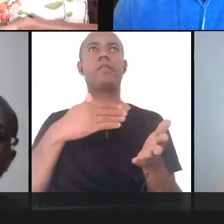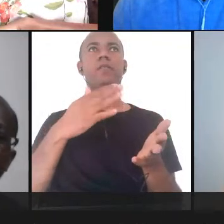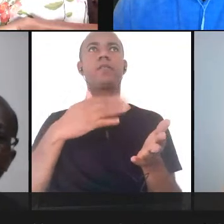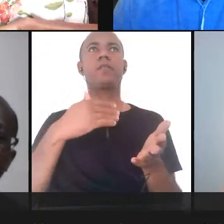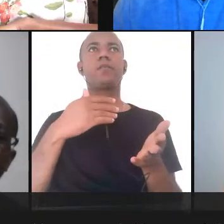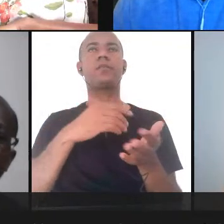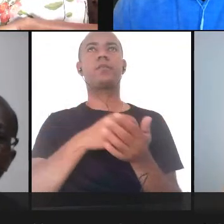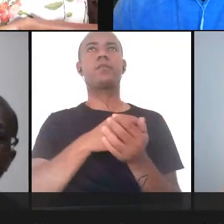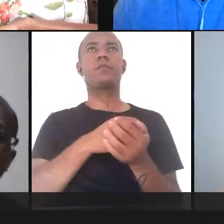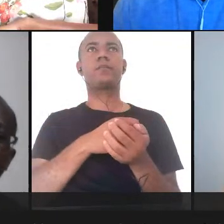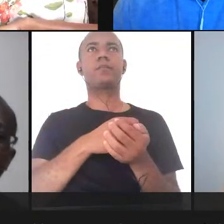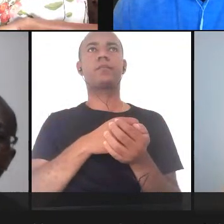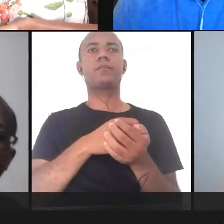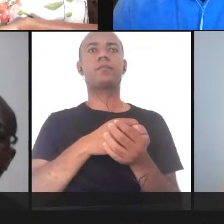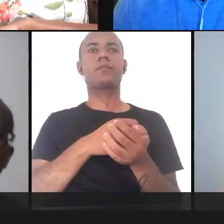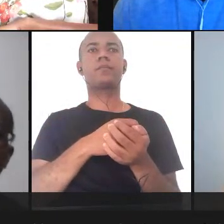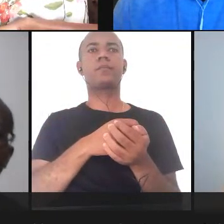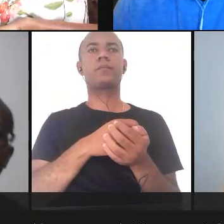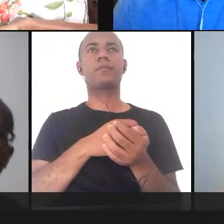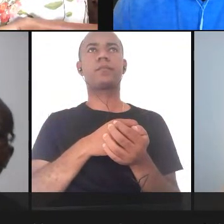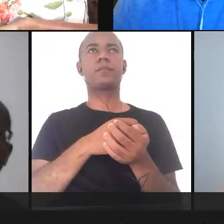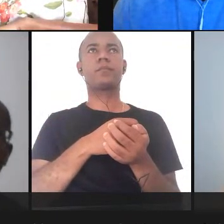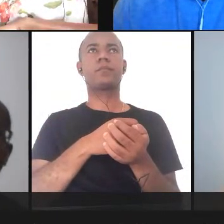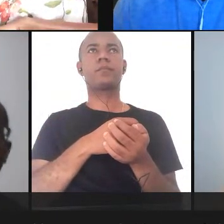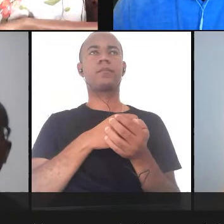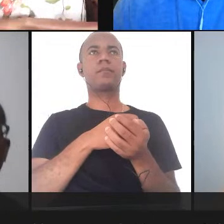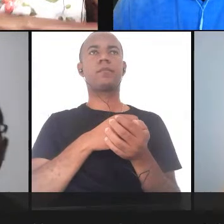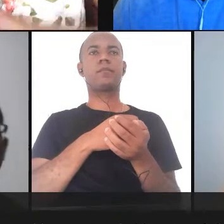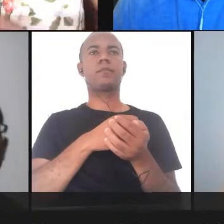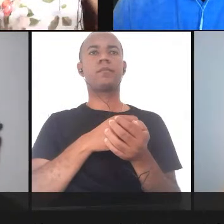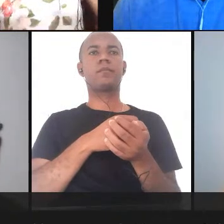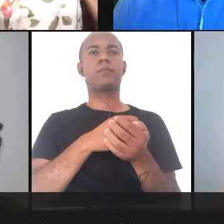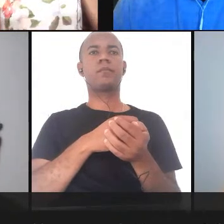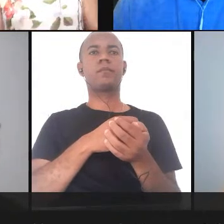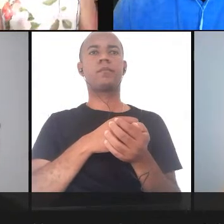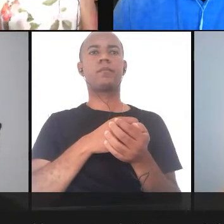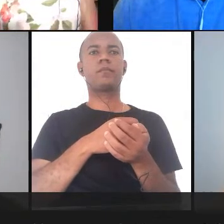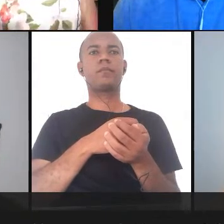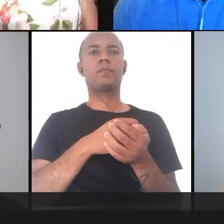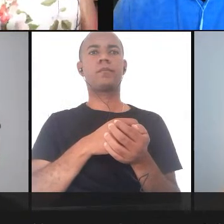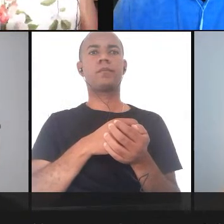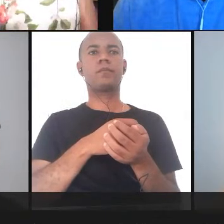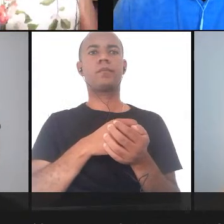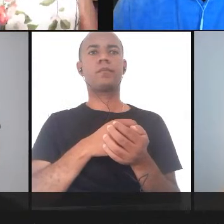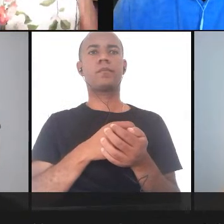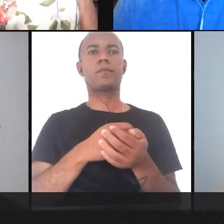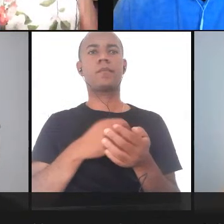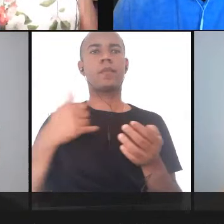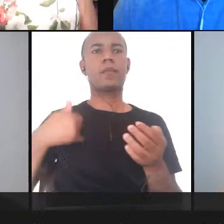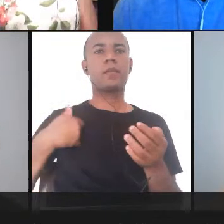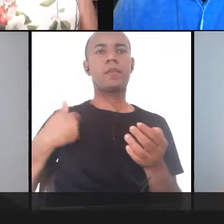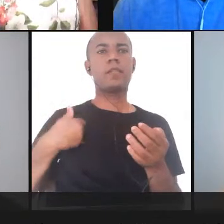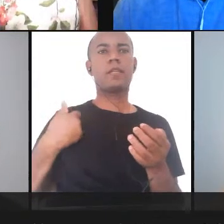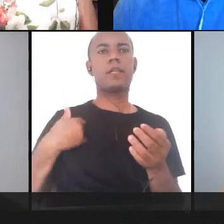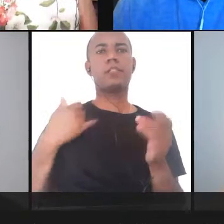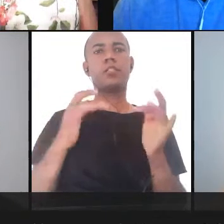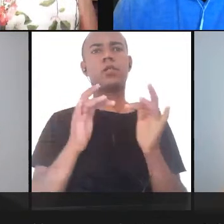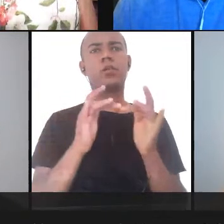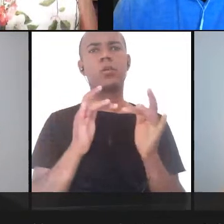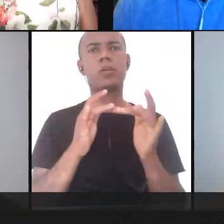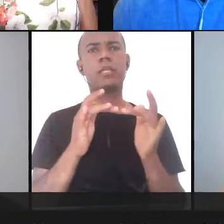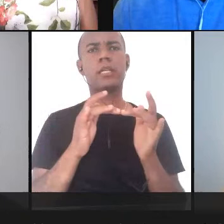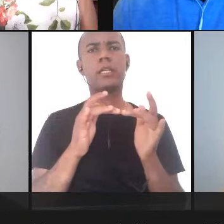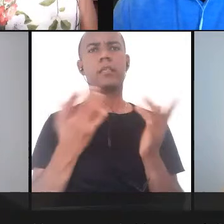né? Talvez foi nessa idade que nós também tivemos o primeiro contato com um livro.